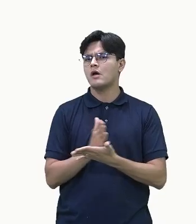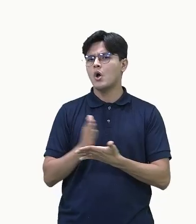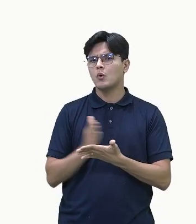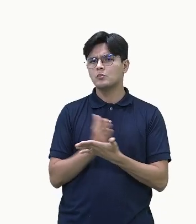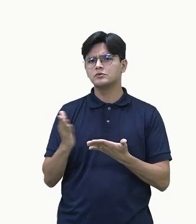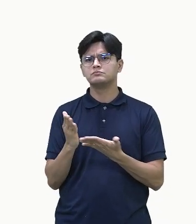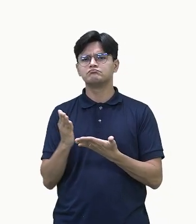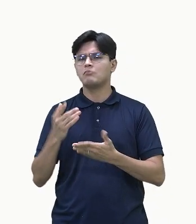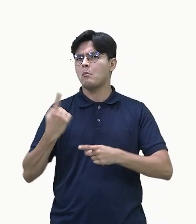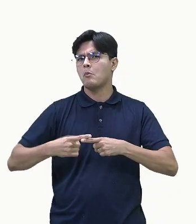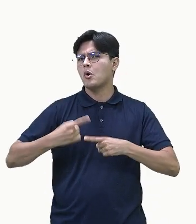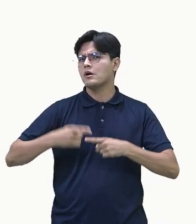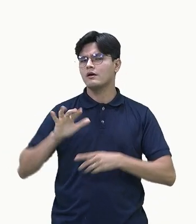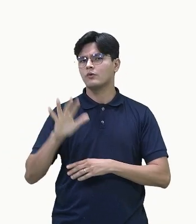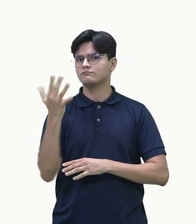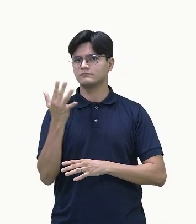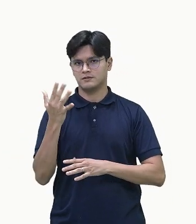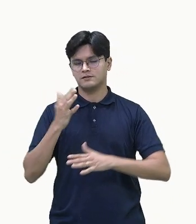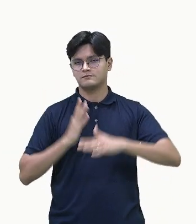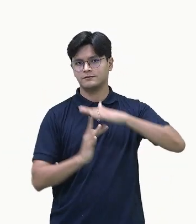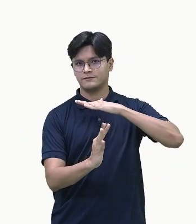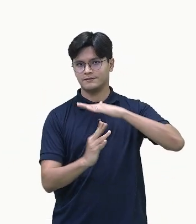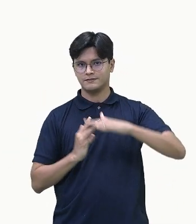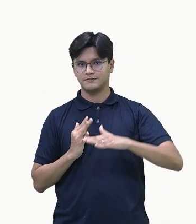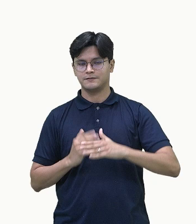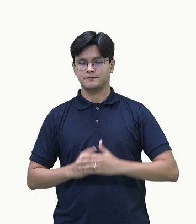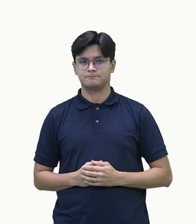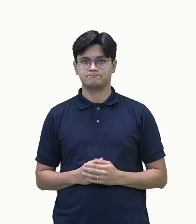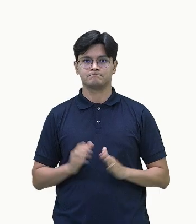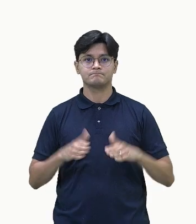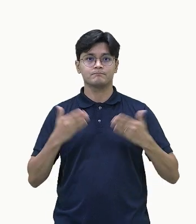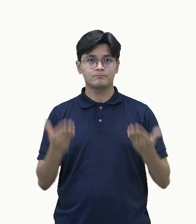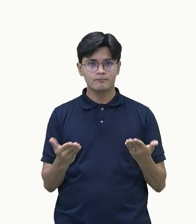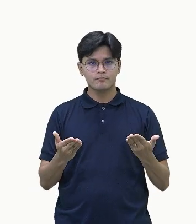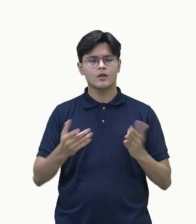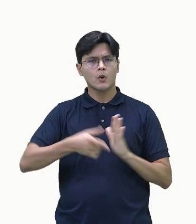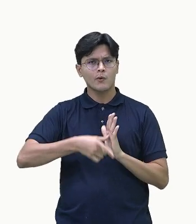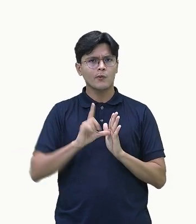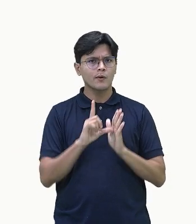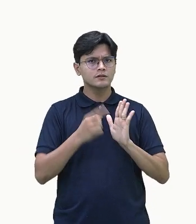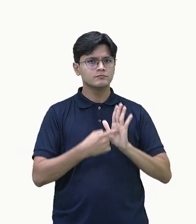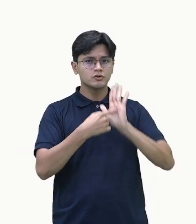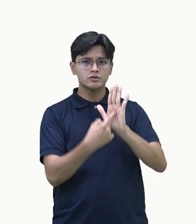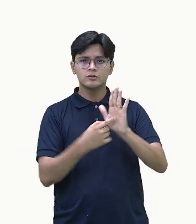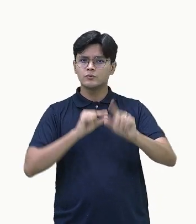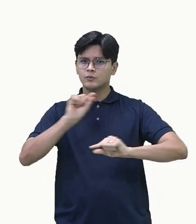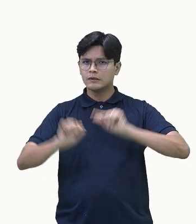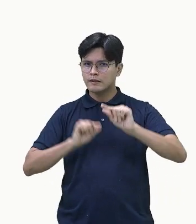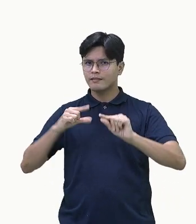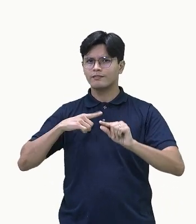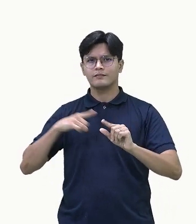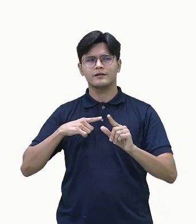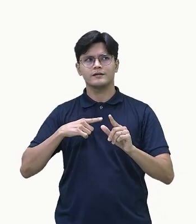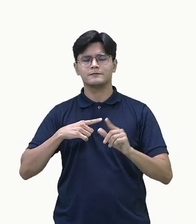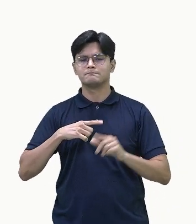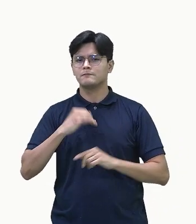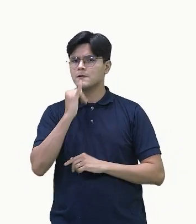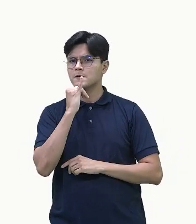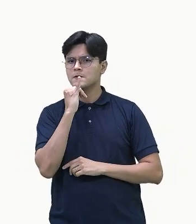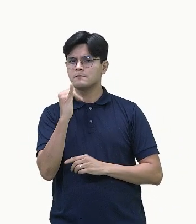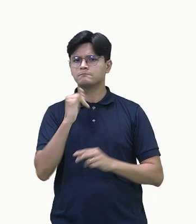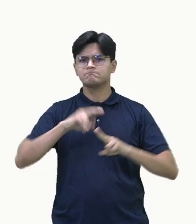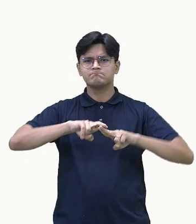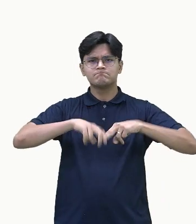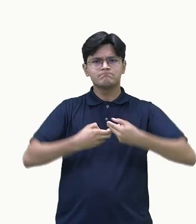só. Como vocês viram, acabamos de falar para vocês, nós temos, por exemplo, os fatores econômicos, dentre eles